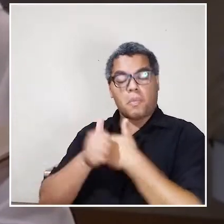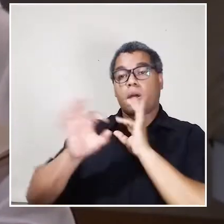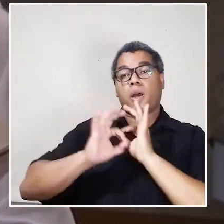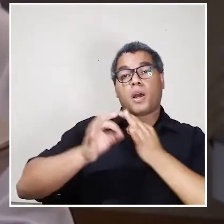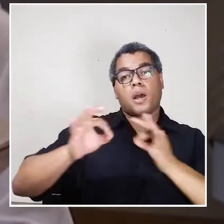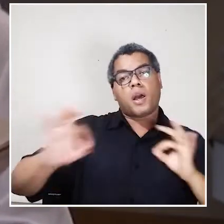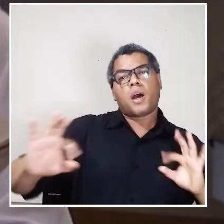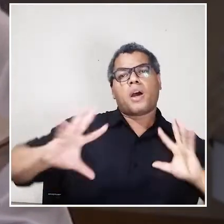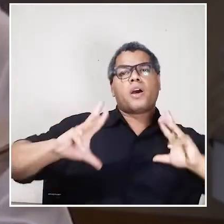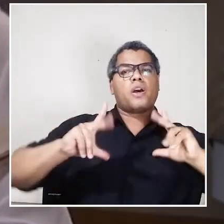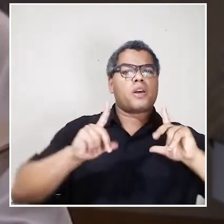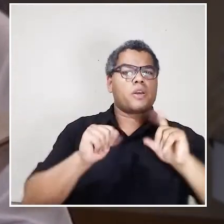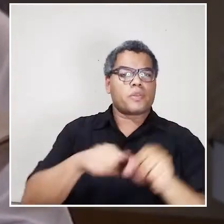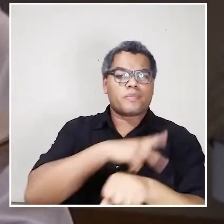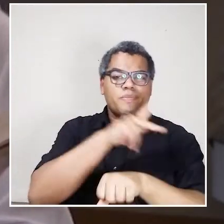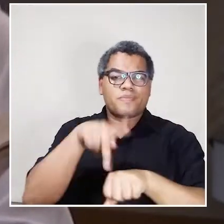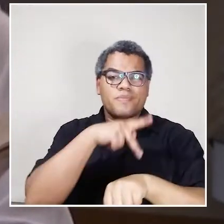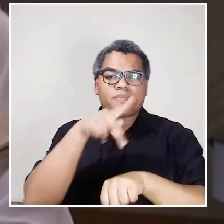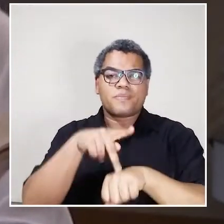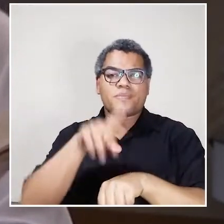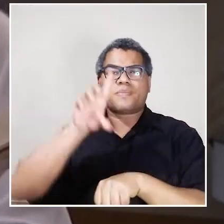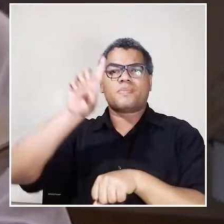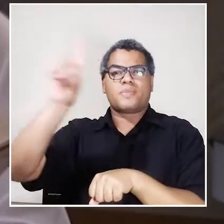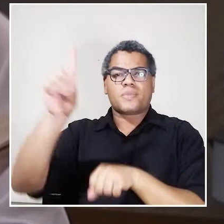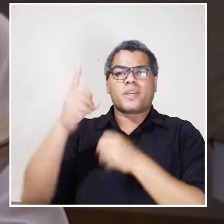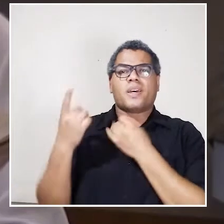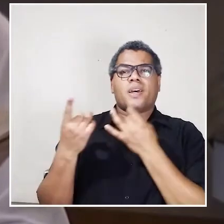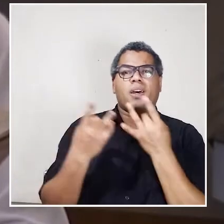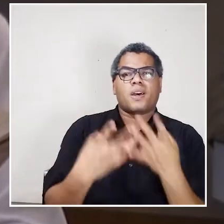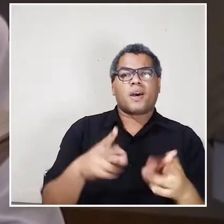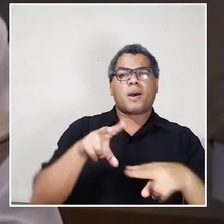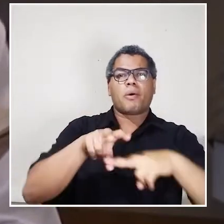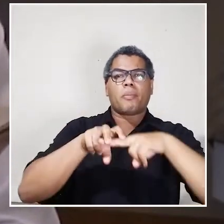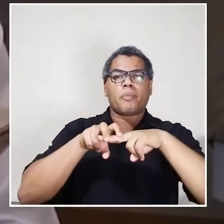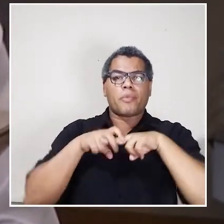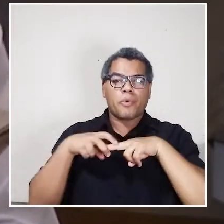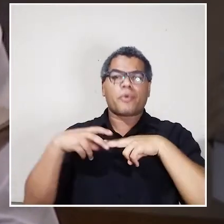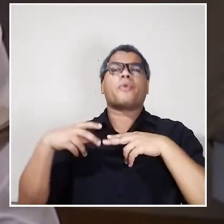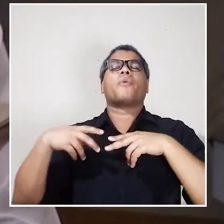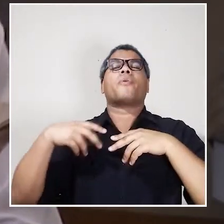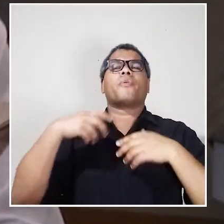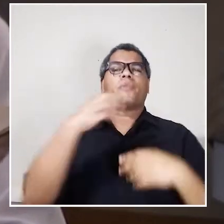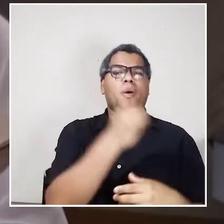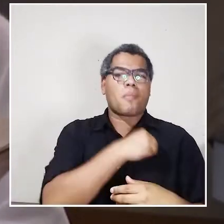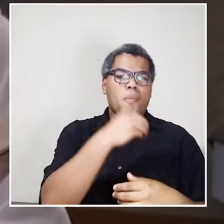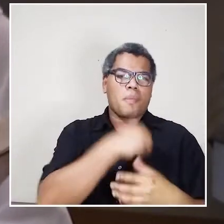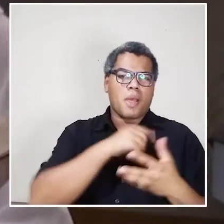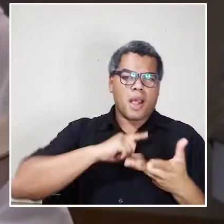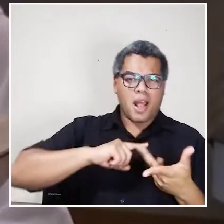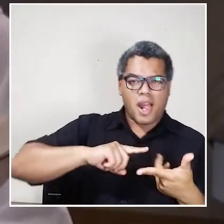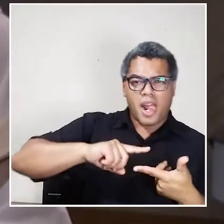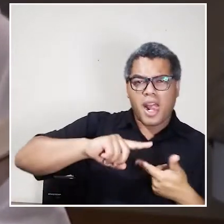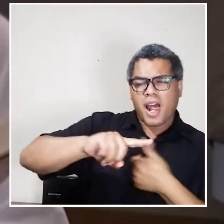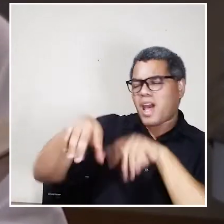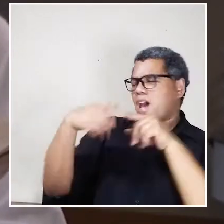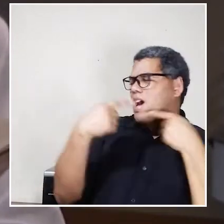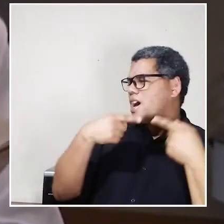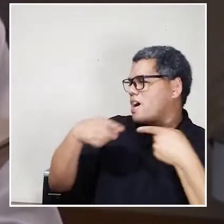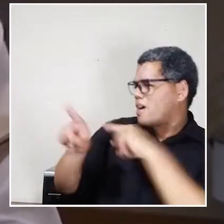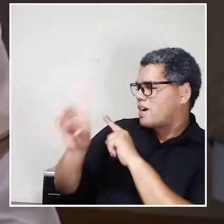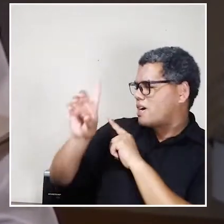longe, em todas as terras por onde os tens lançado, por causa das suas transgressões que cometeram contra